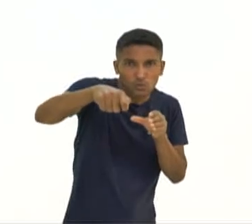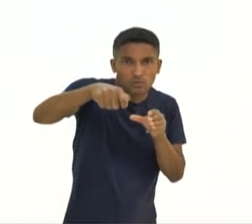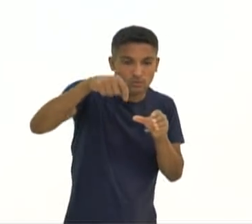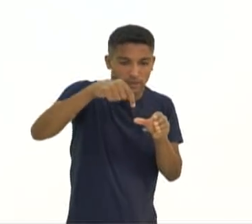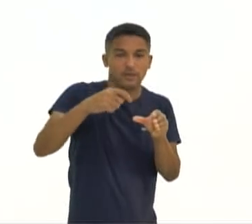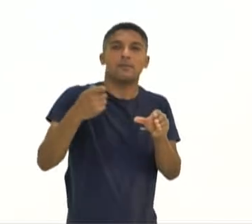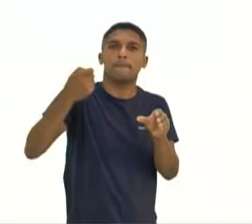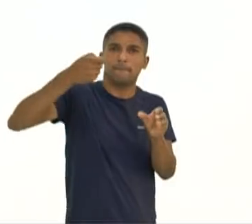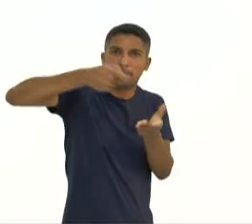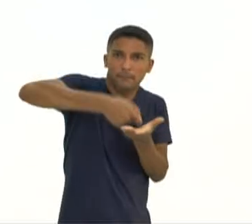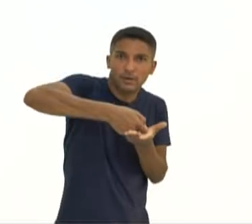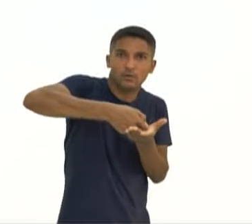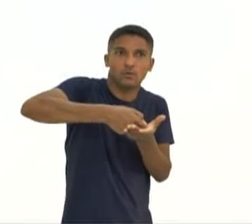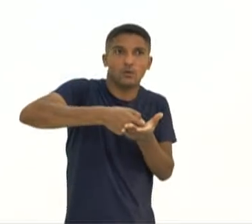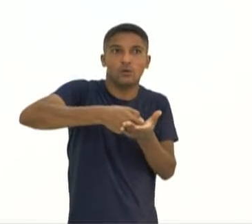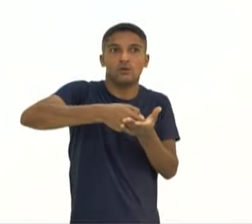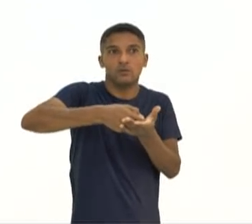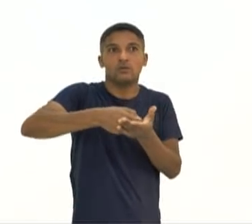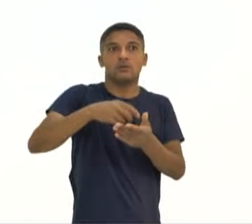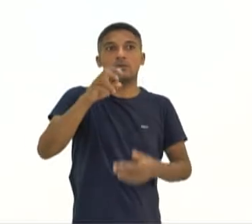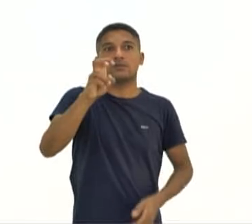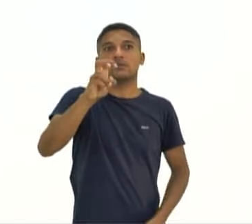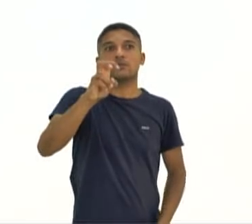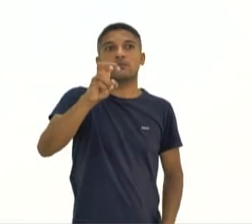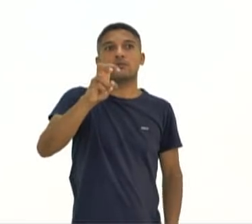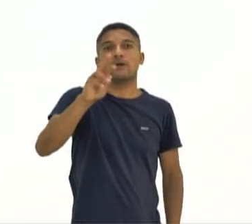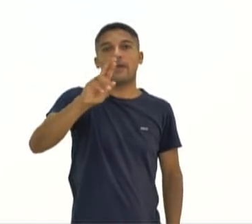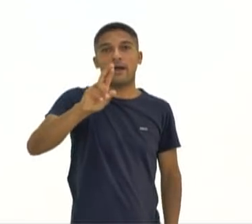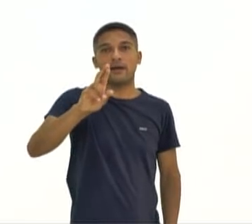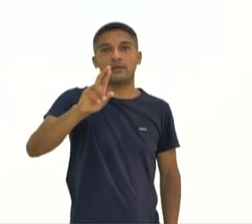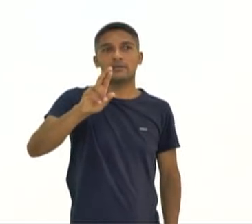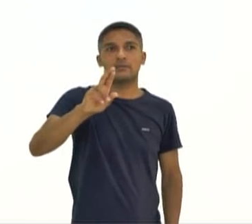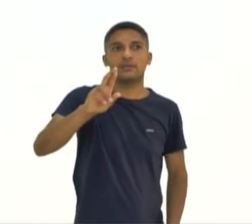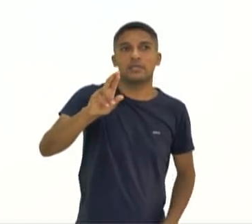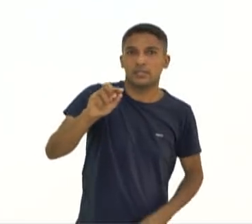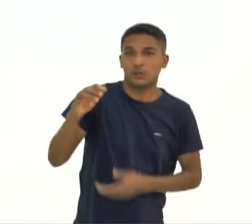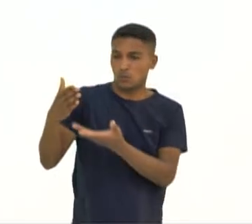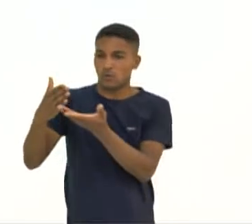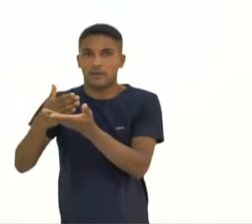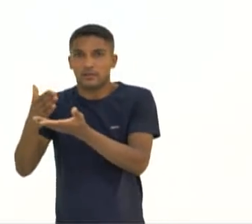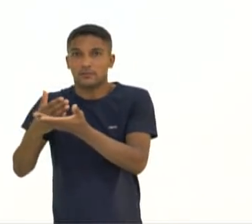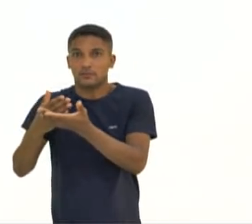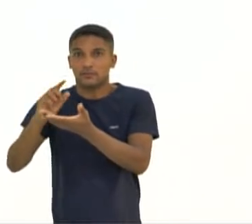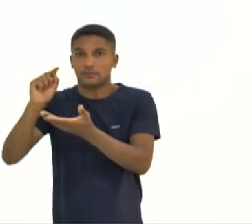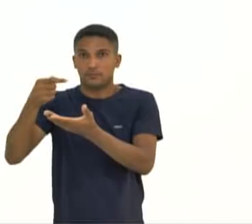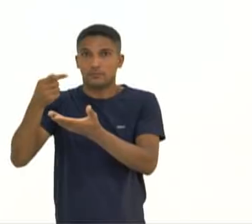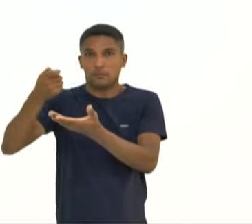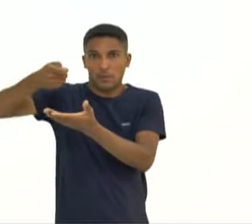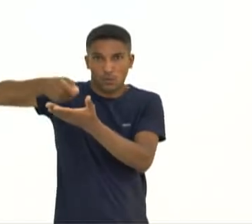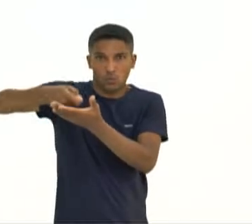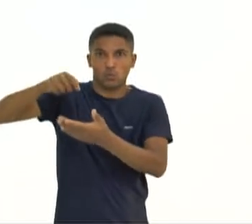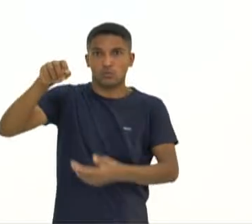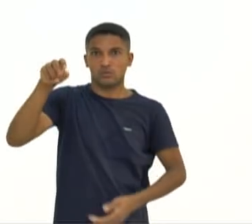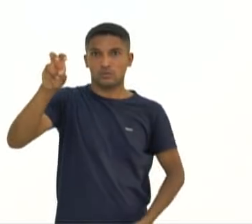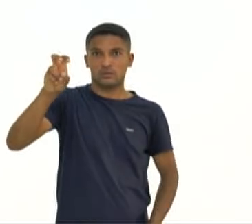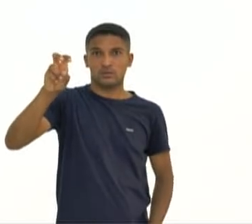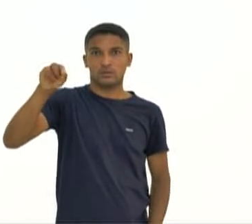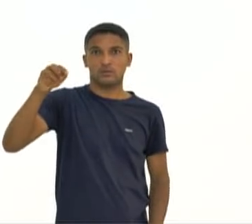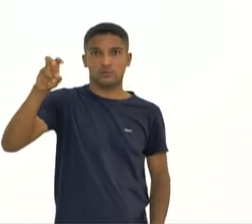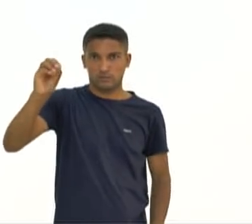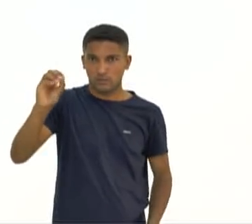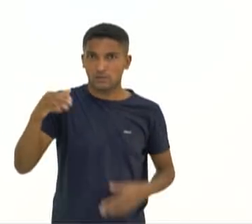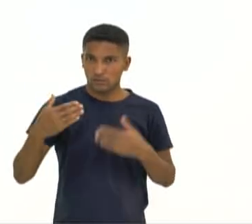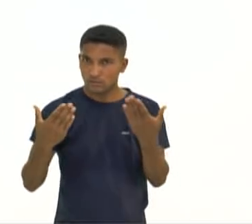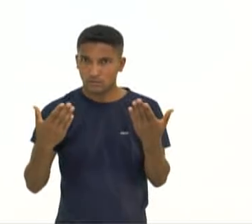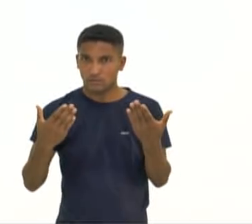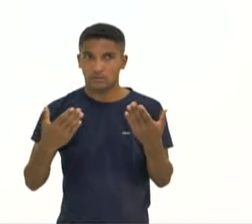5,50? Poderia? Quanto que é R$ 5,00 mais R$ 5,50? Dá R$